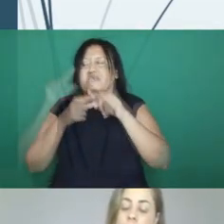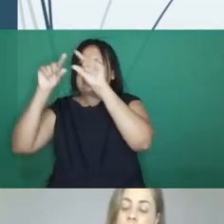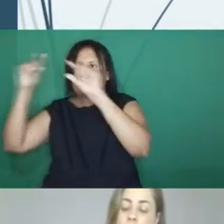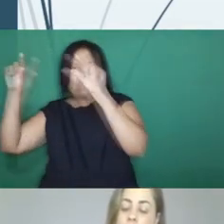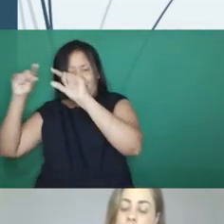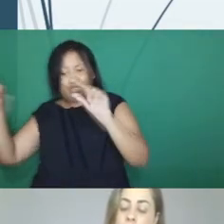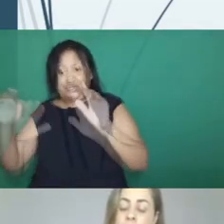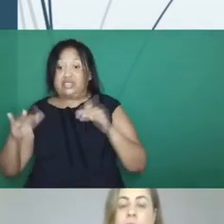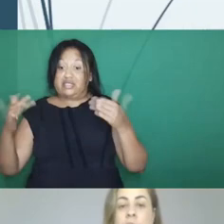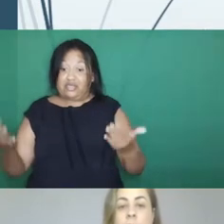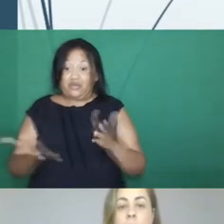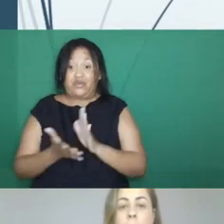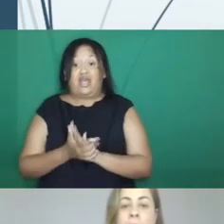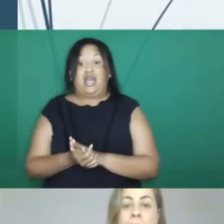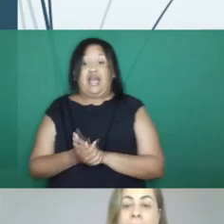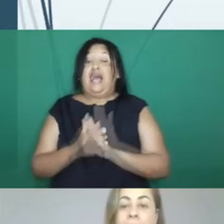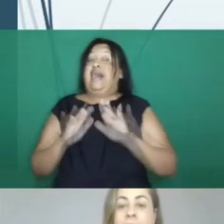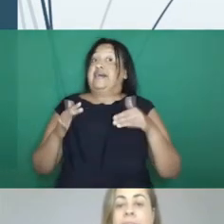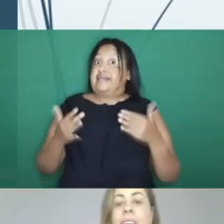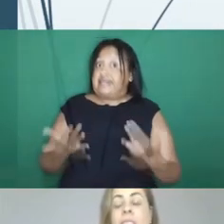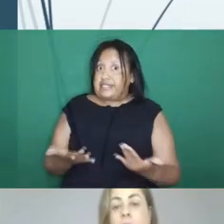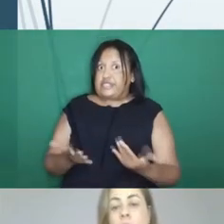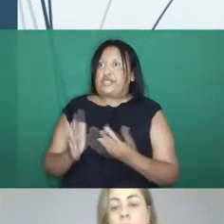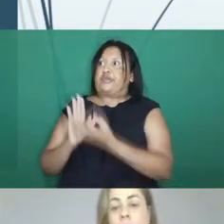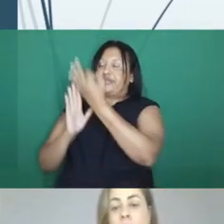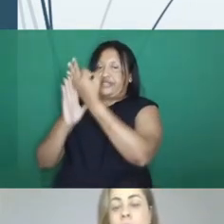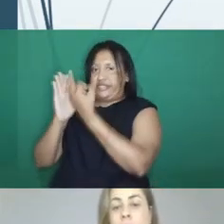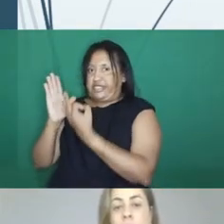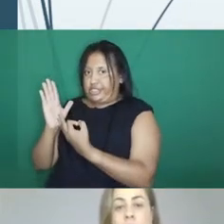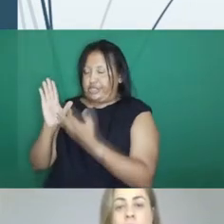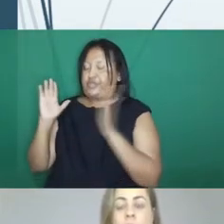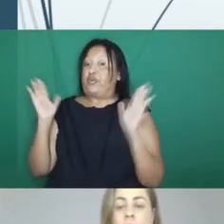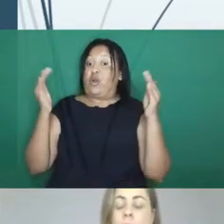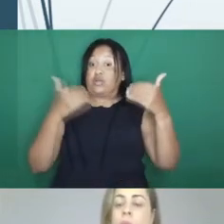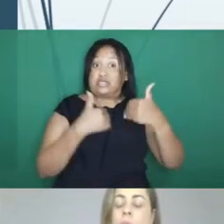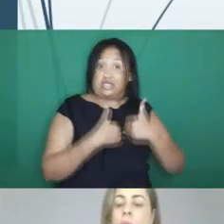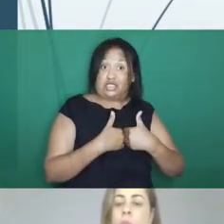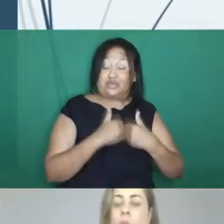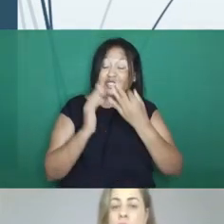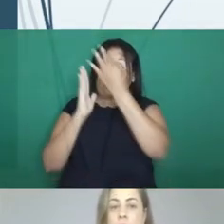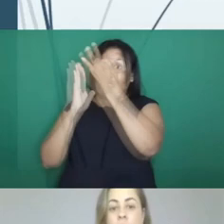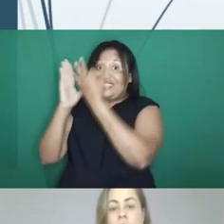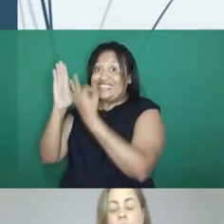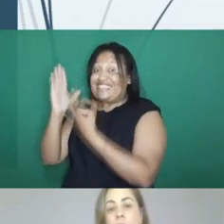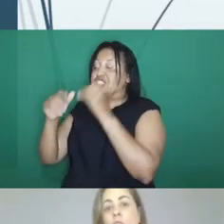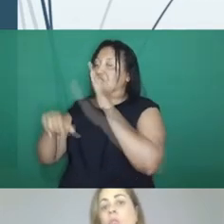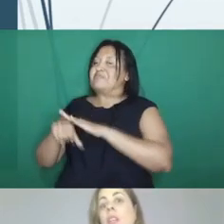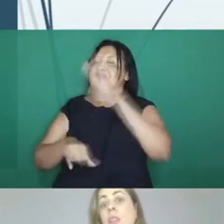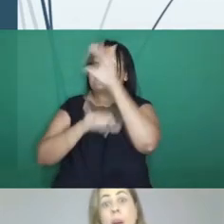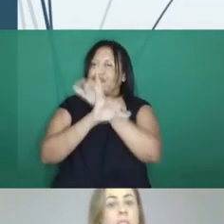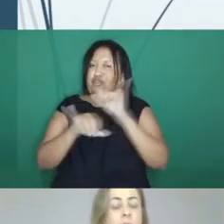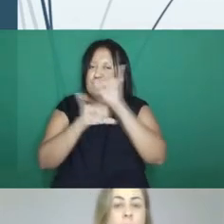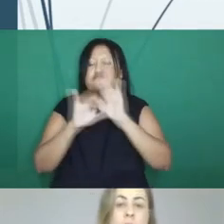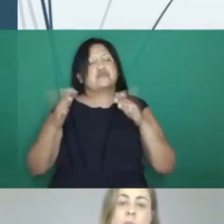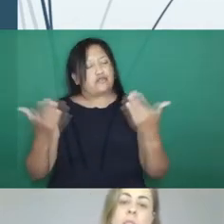dessas duas elementos Então vamos lá aí ainda sobre esse texto né sobre o autismo ele traz um texto